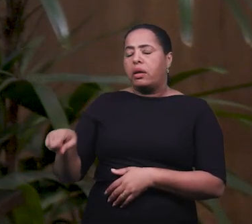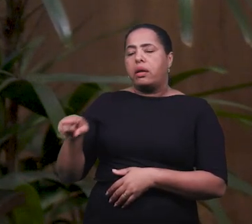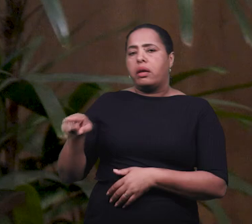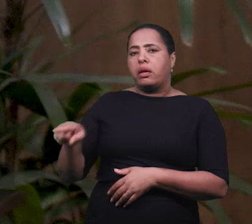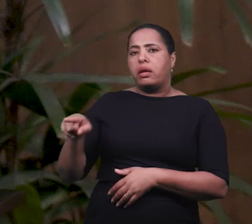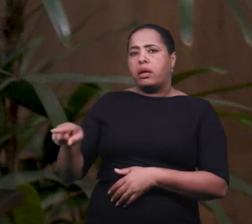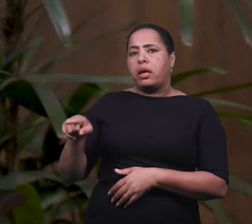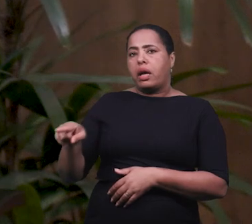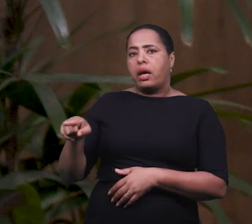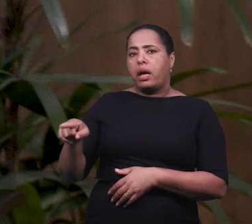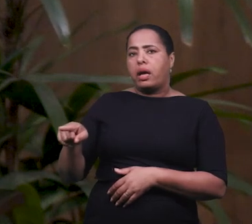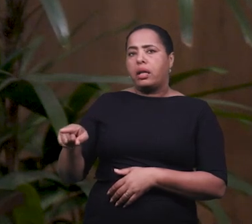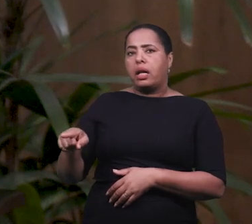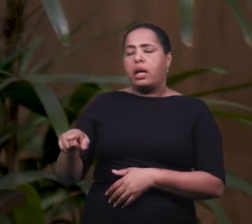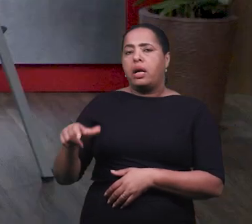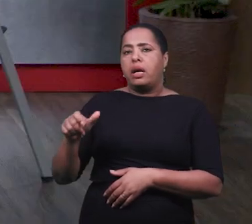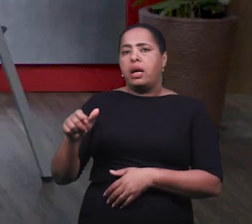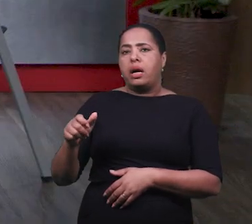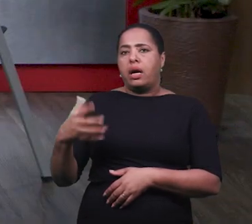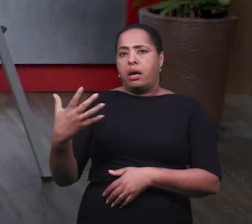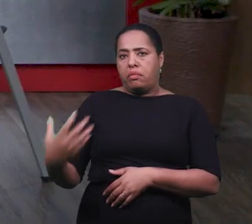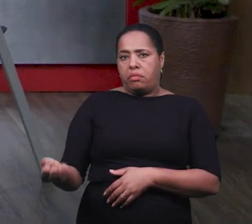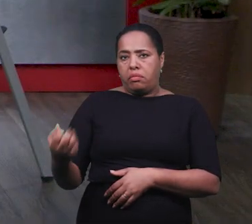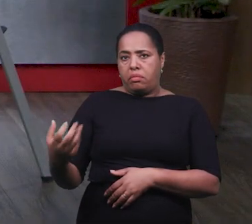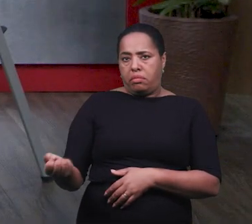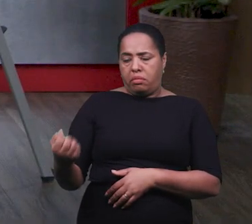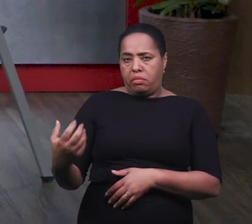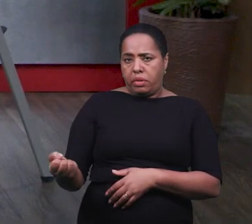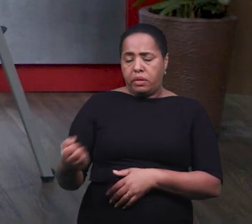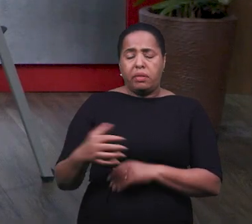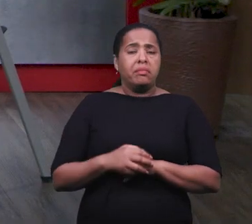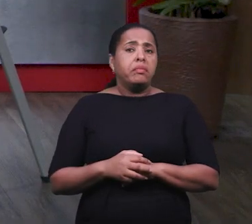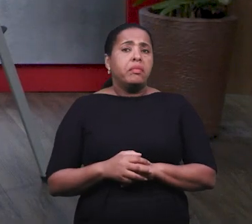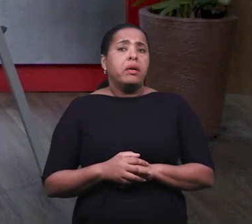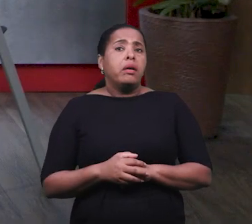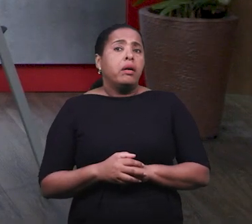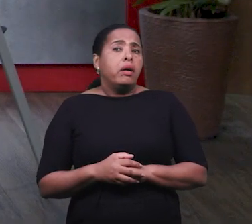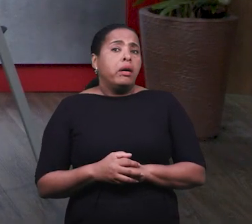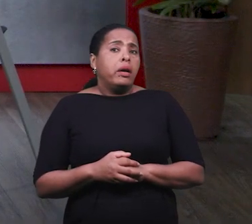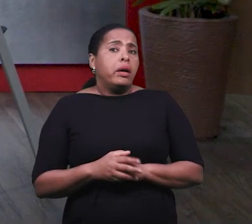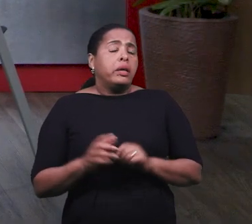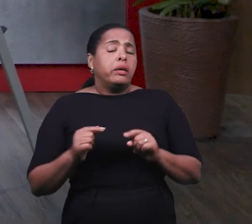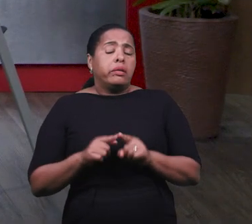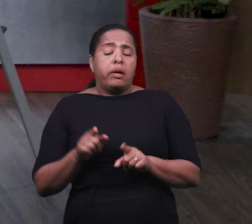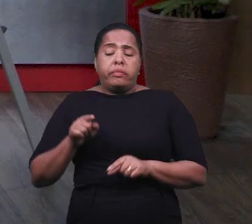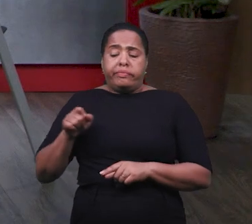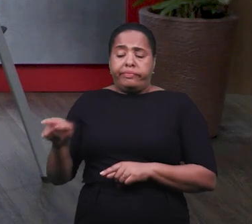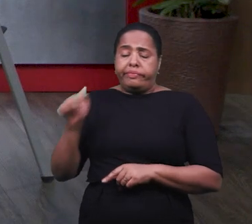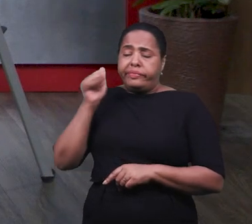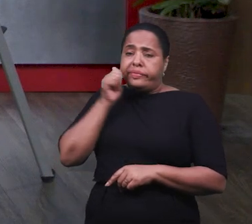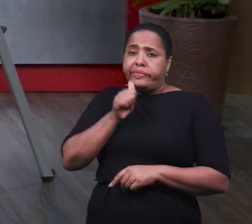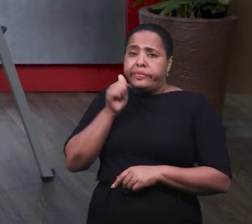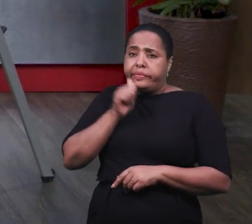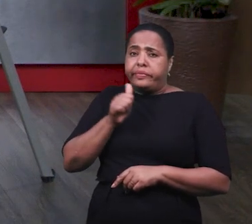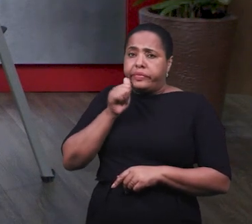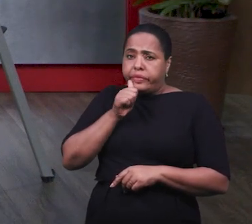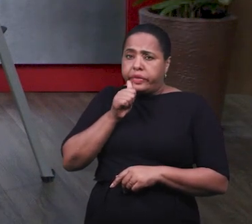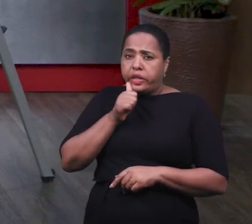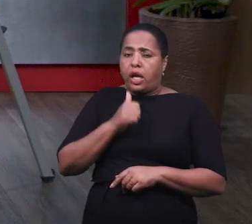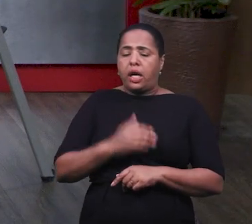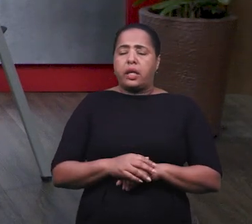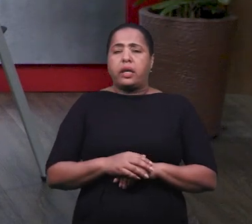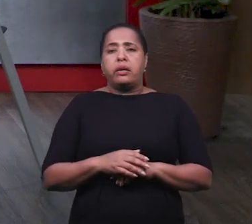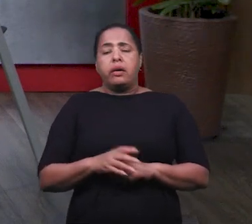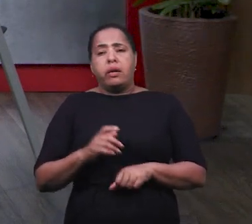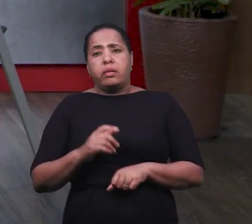recebe, né? Recebe a pensão do esposo. Tem como essa senhora ela